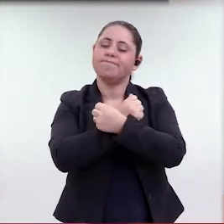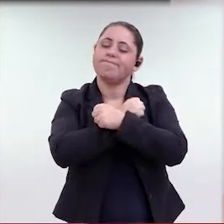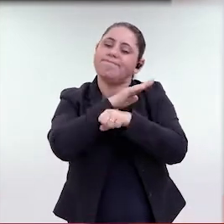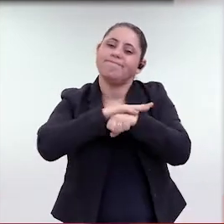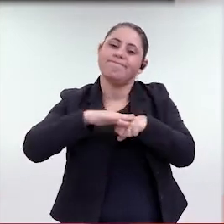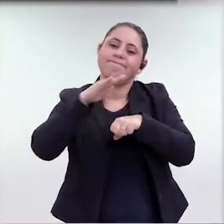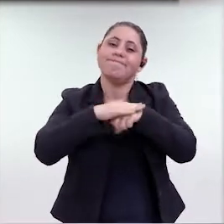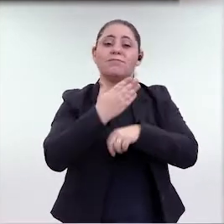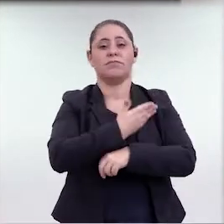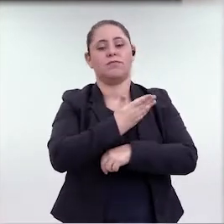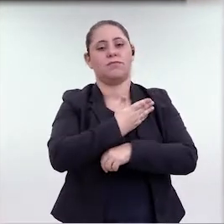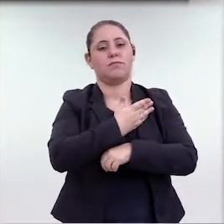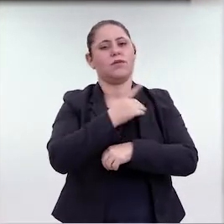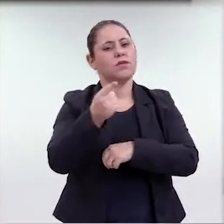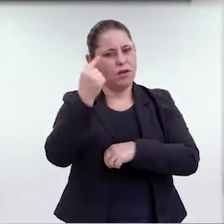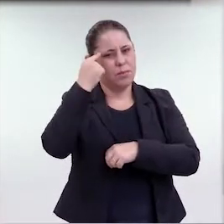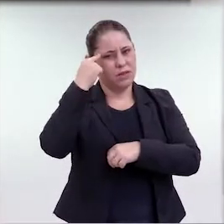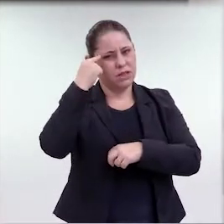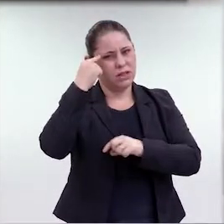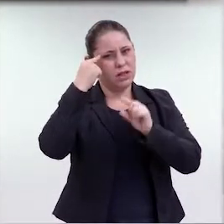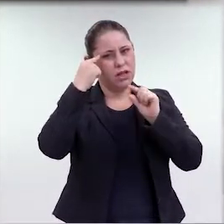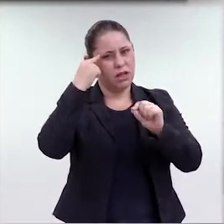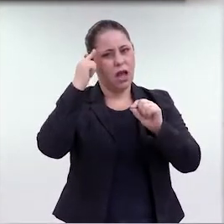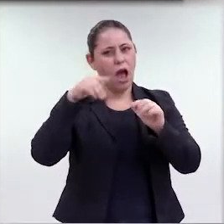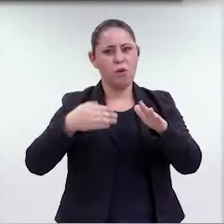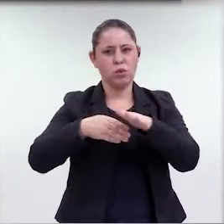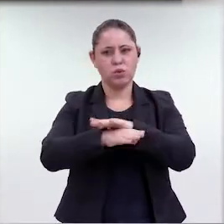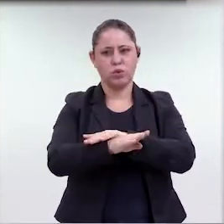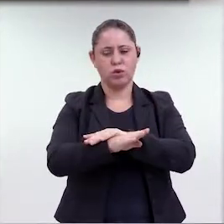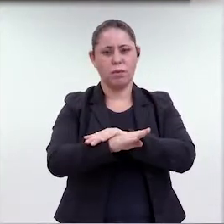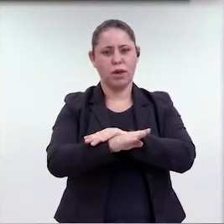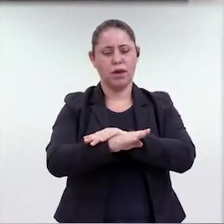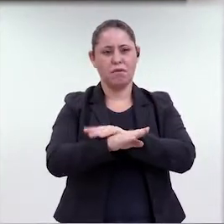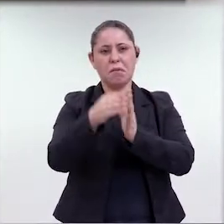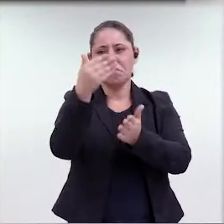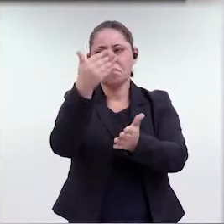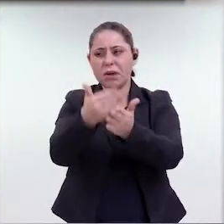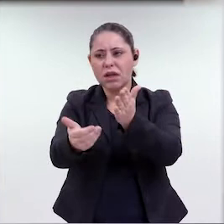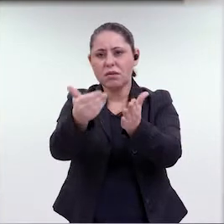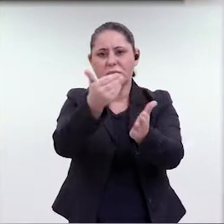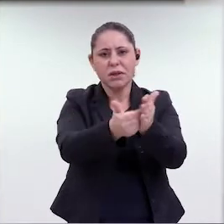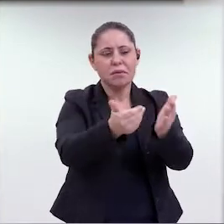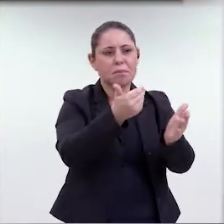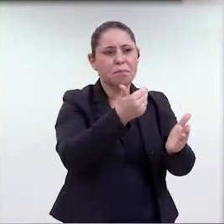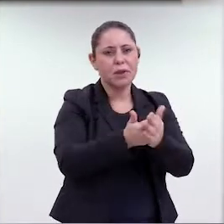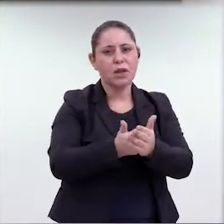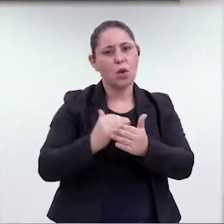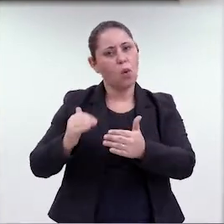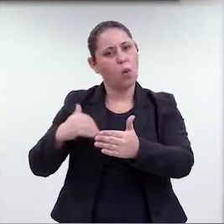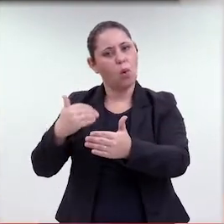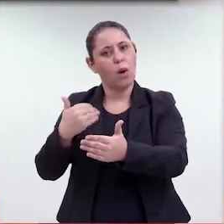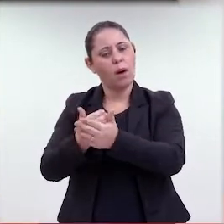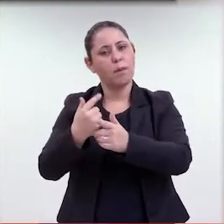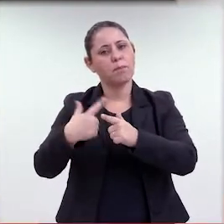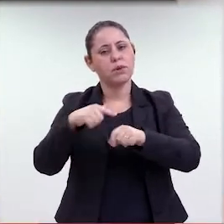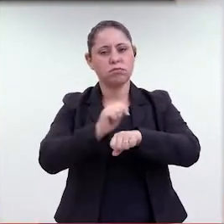no amigo? Você acha que isso também vai ser um hábito que vai se perder com o tempo por conta da pandemia?